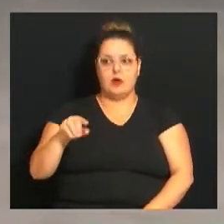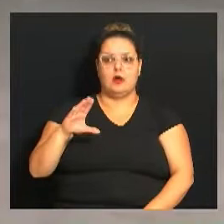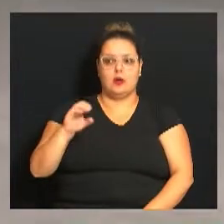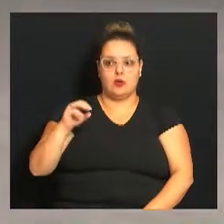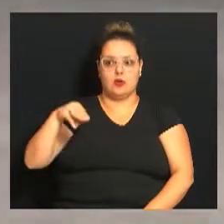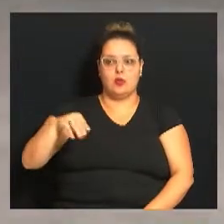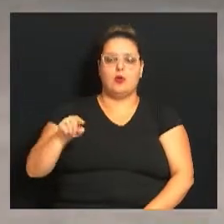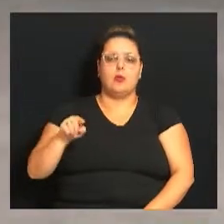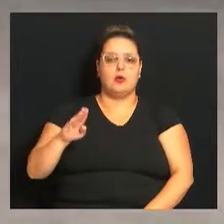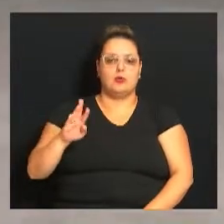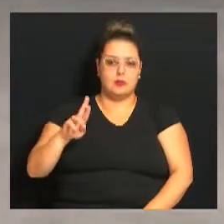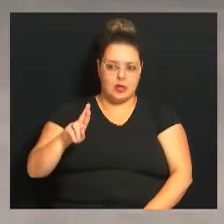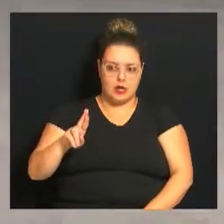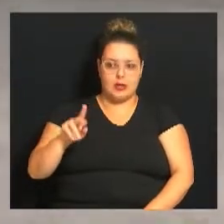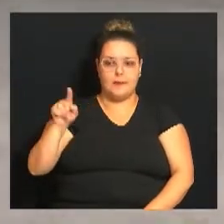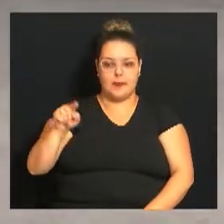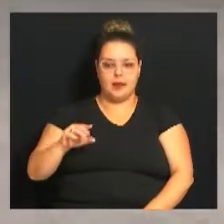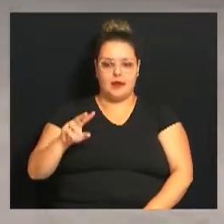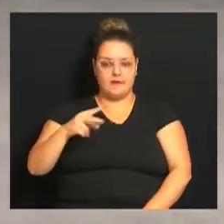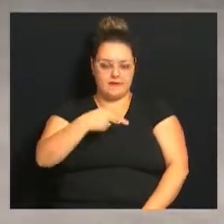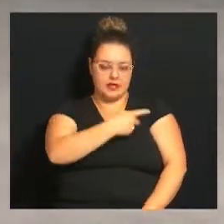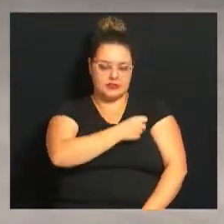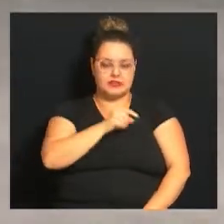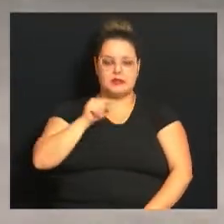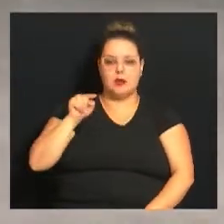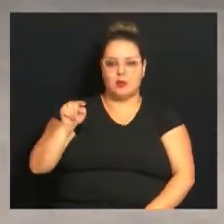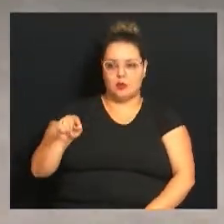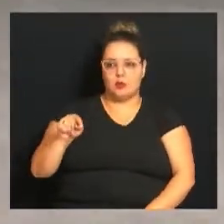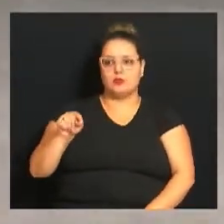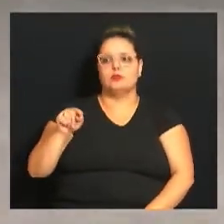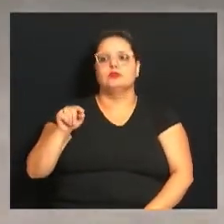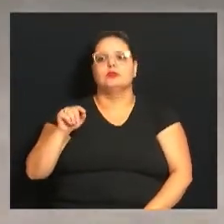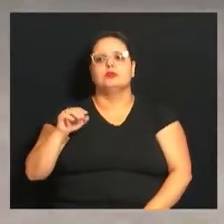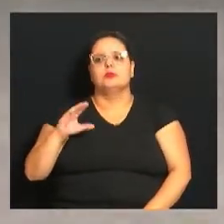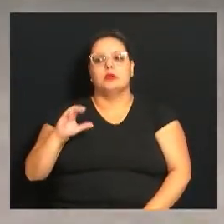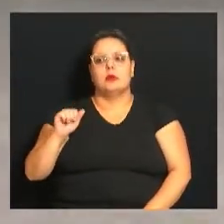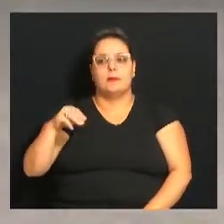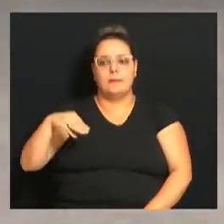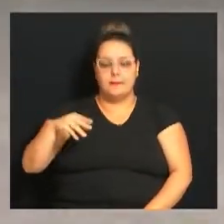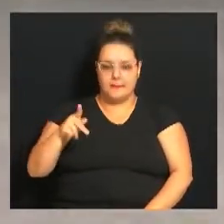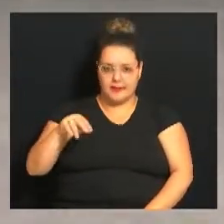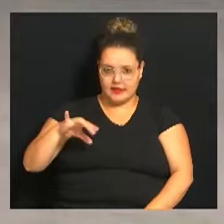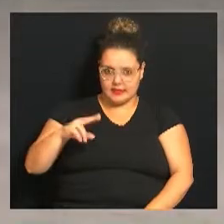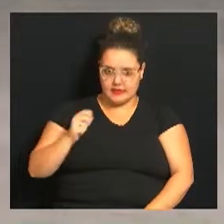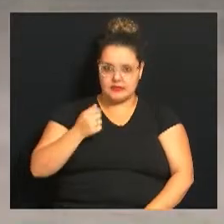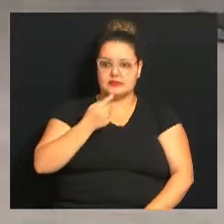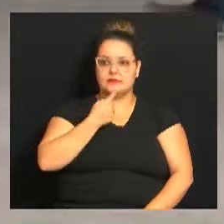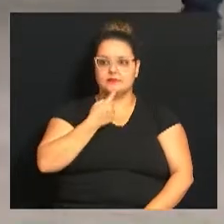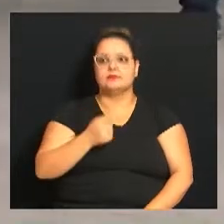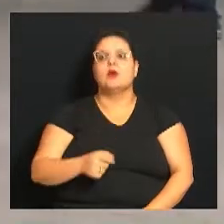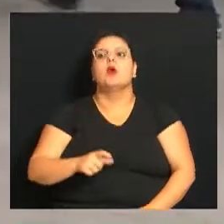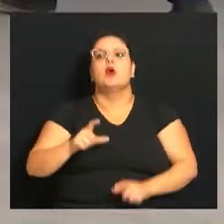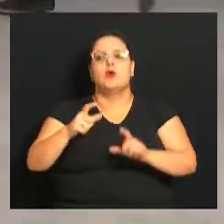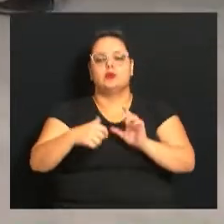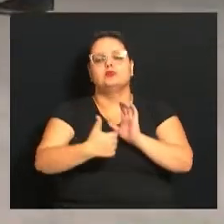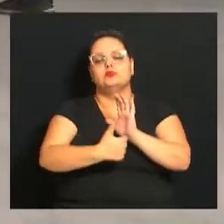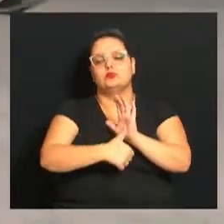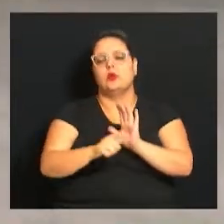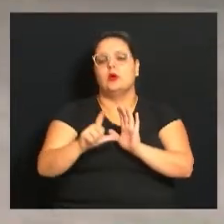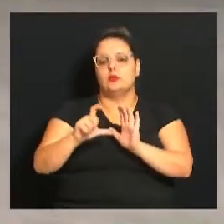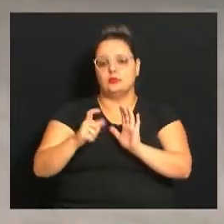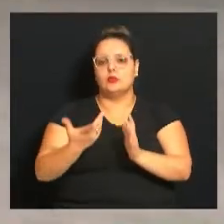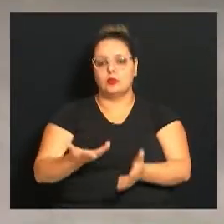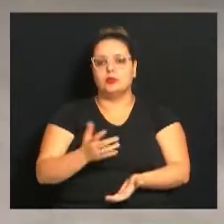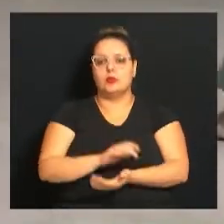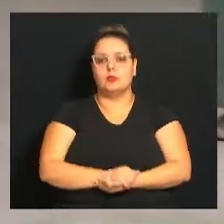vacina.campinas.sp.gov.br/vacina/gripe. Não se esquecer de se atentar aos horários de funcionamento e levar um documento com foto. Gabriel, é um momento delicado, muita gente